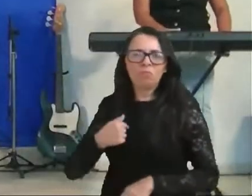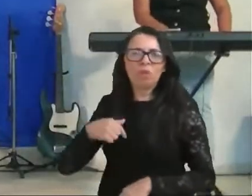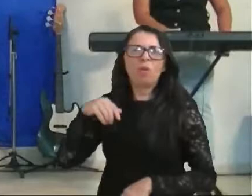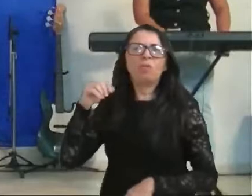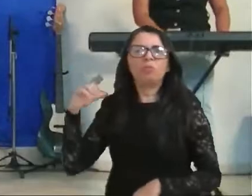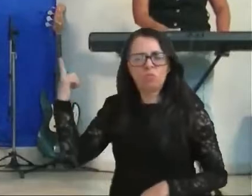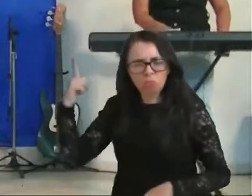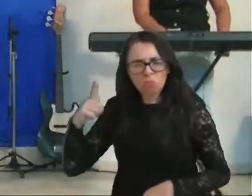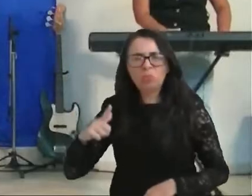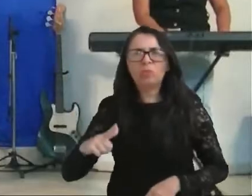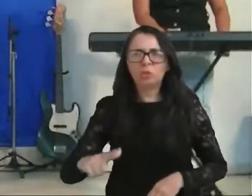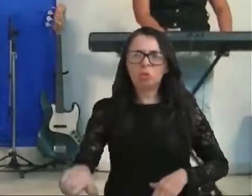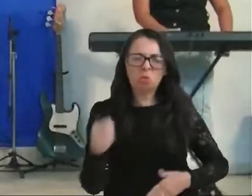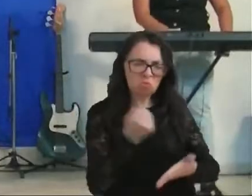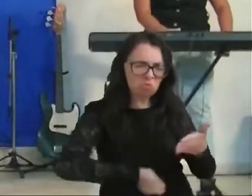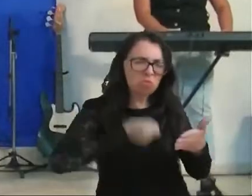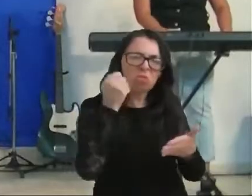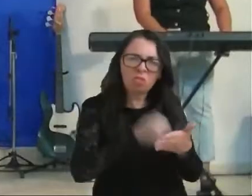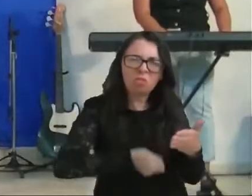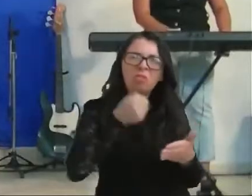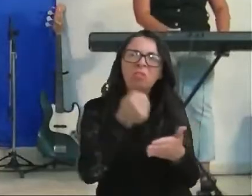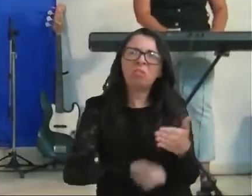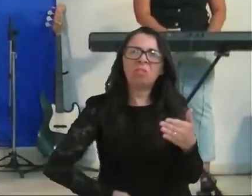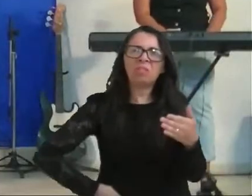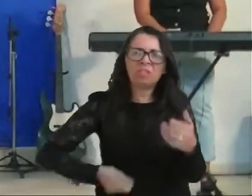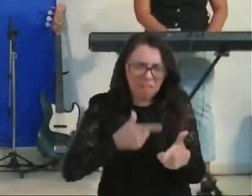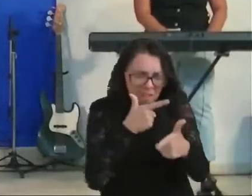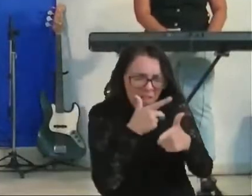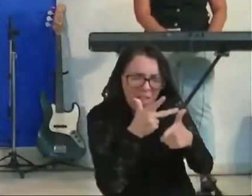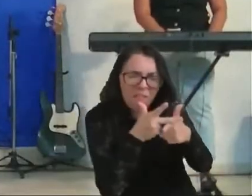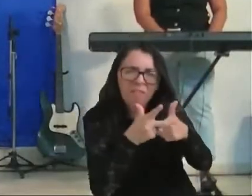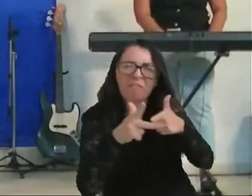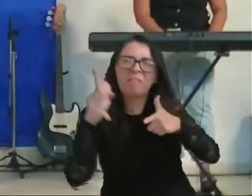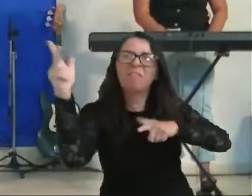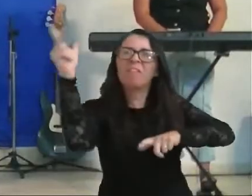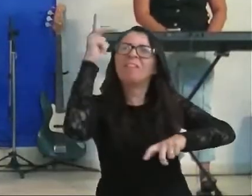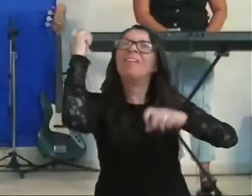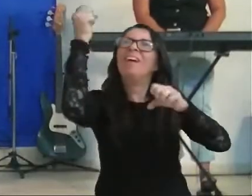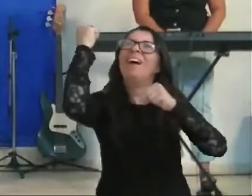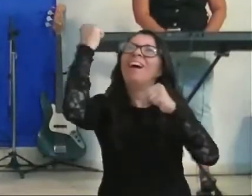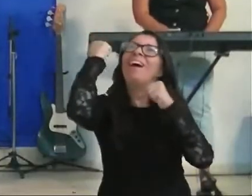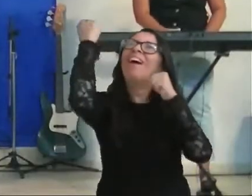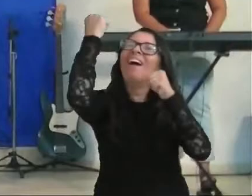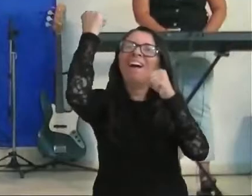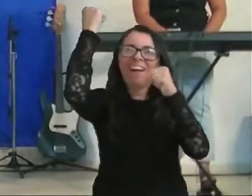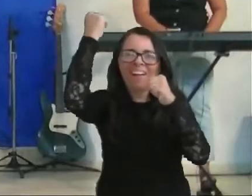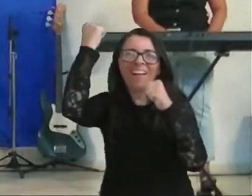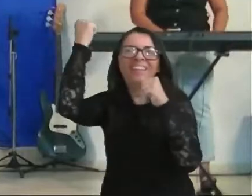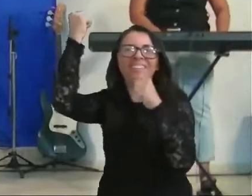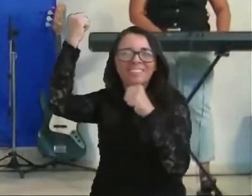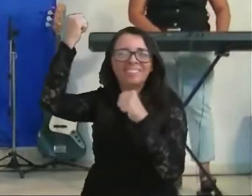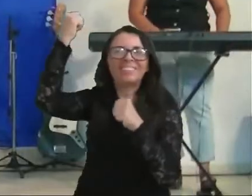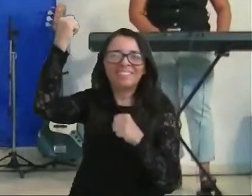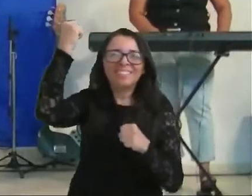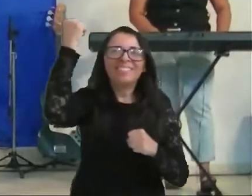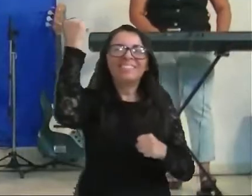sobrenatural. Vou lutar e vencer, vou plantar